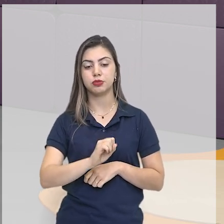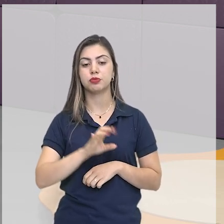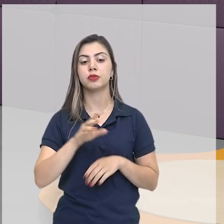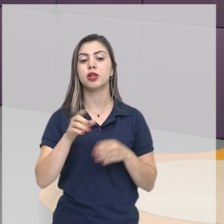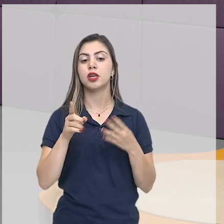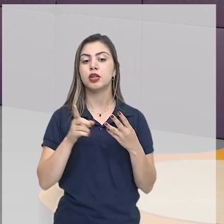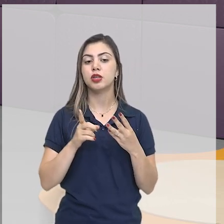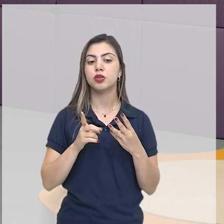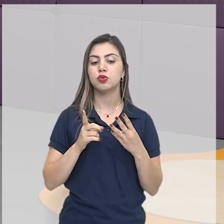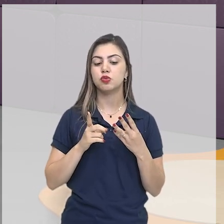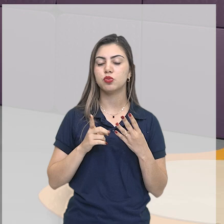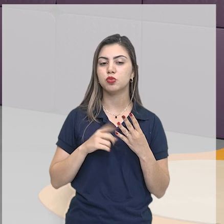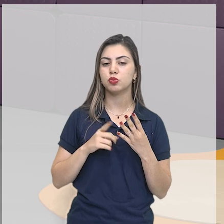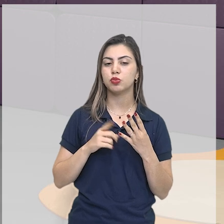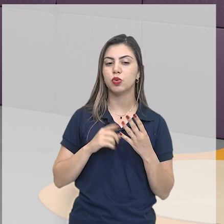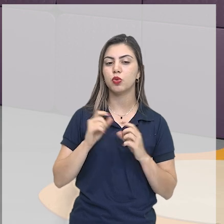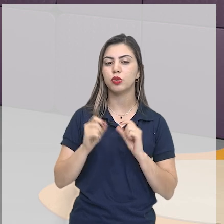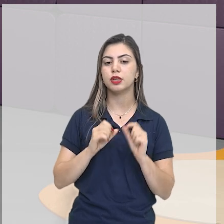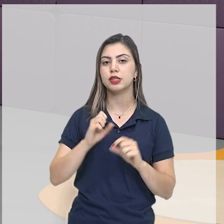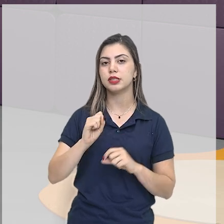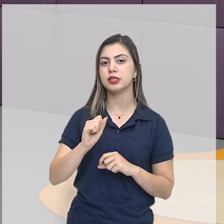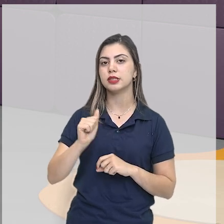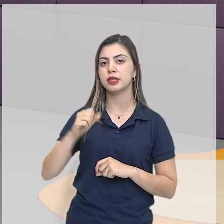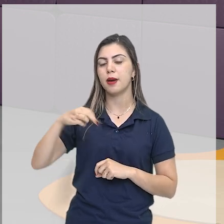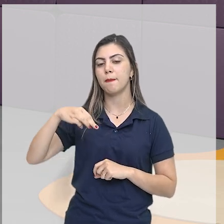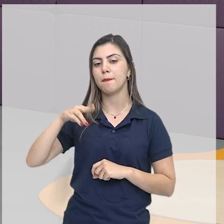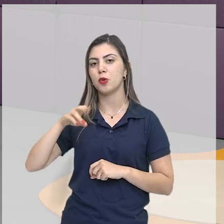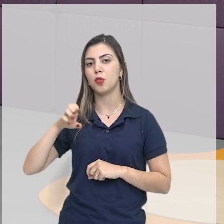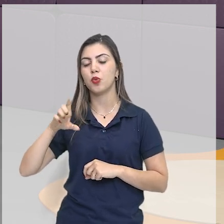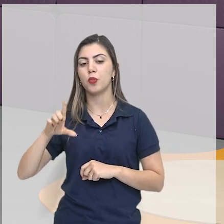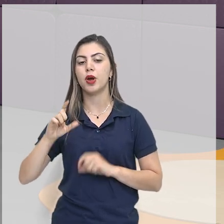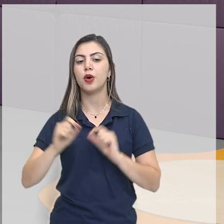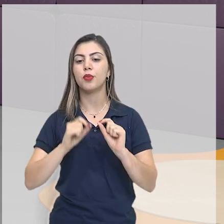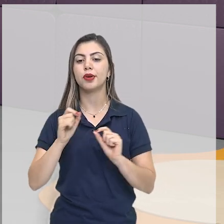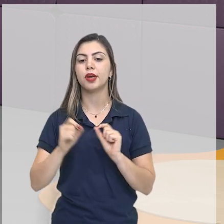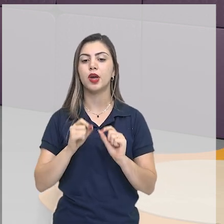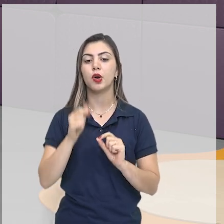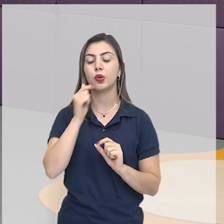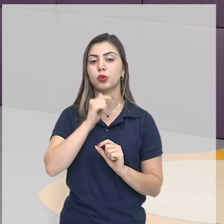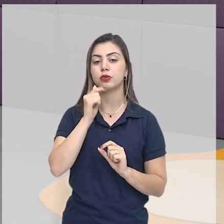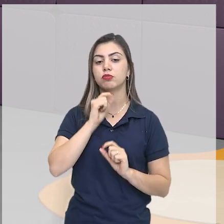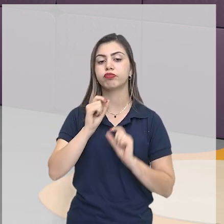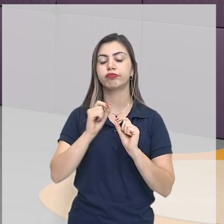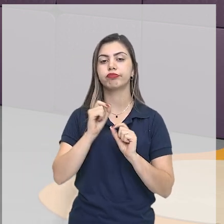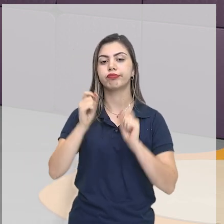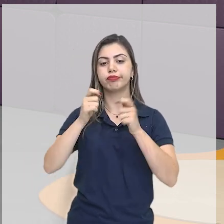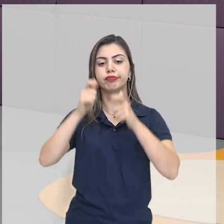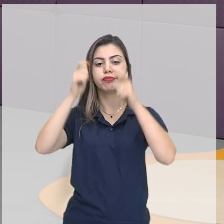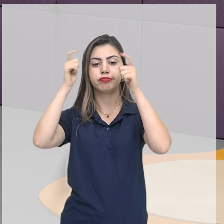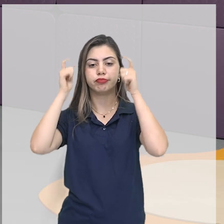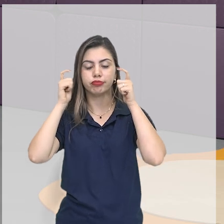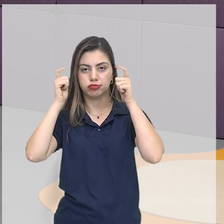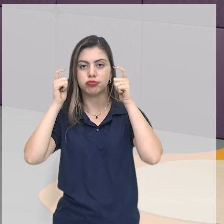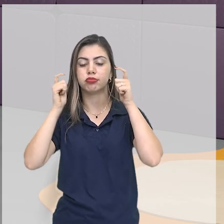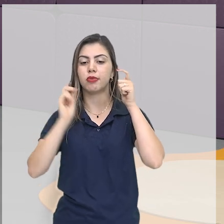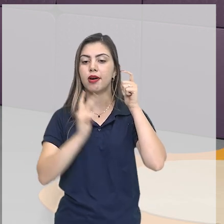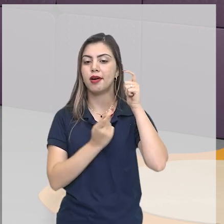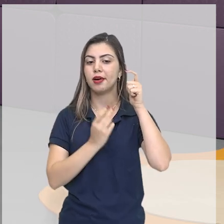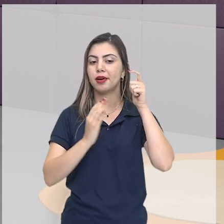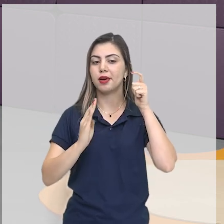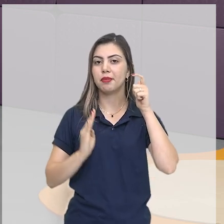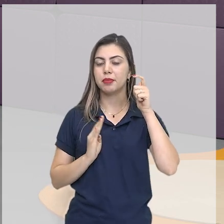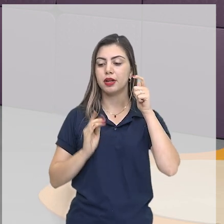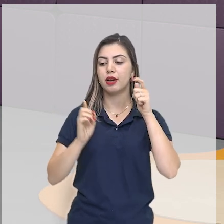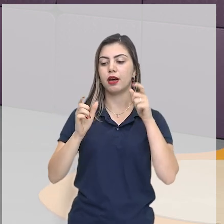foi responsável por inaugurar a monarquia hebraica com a